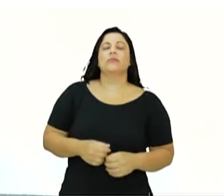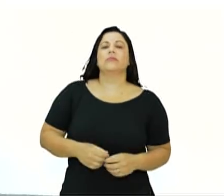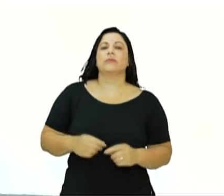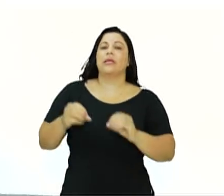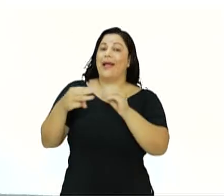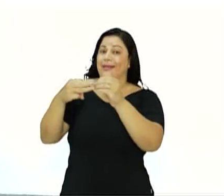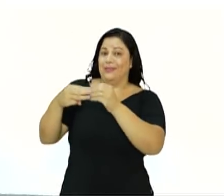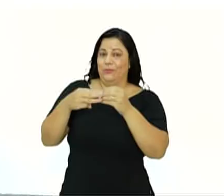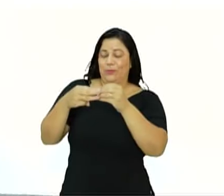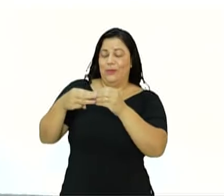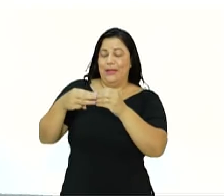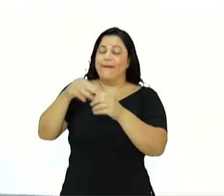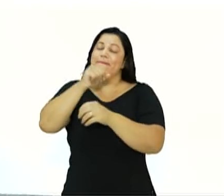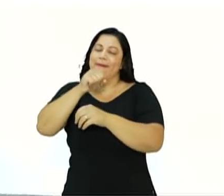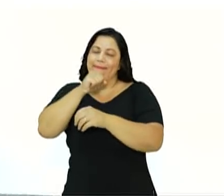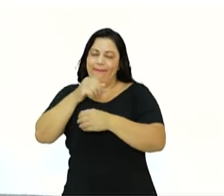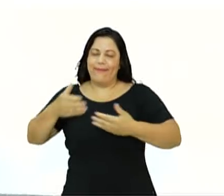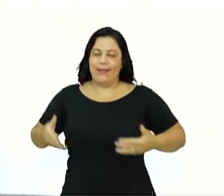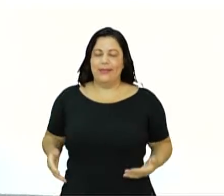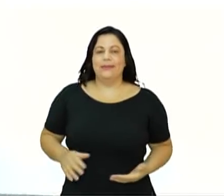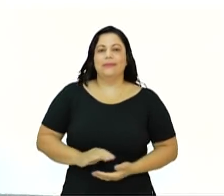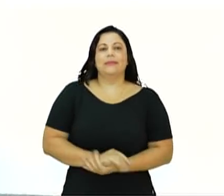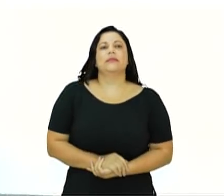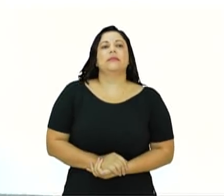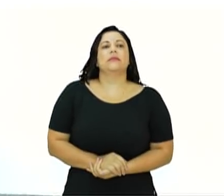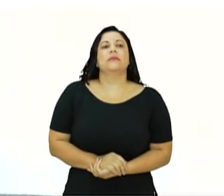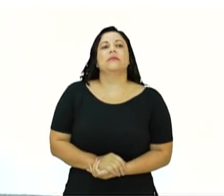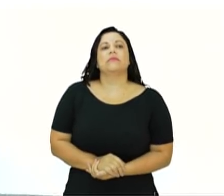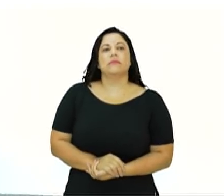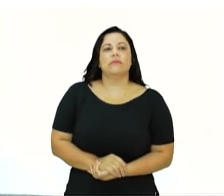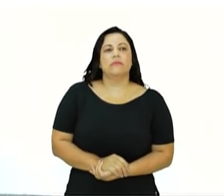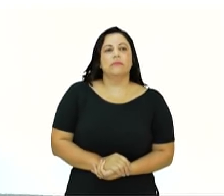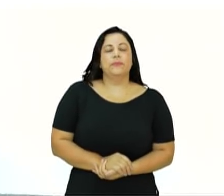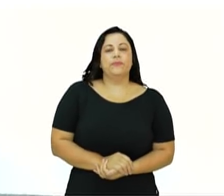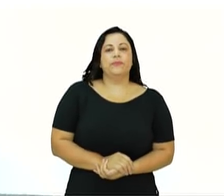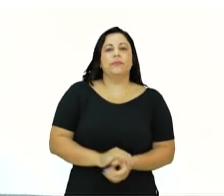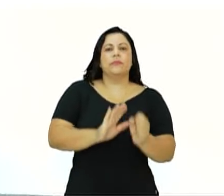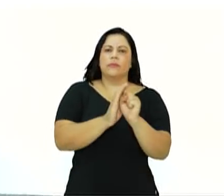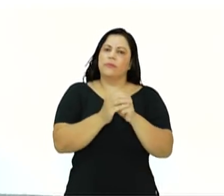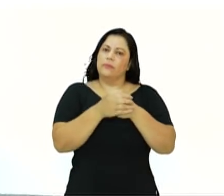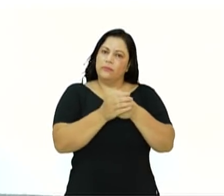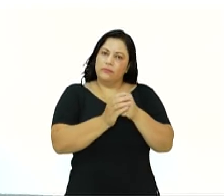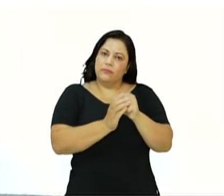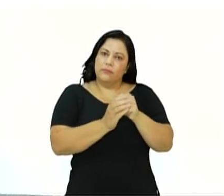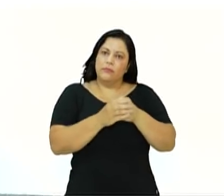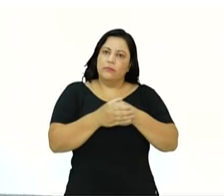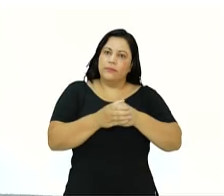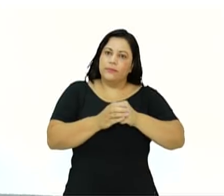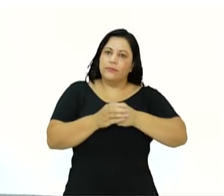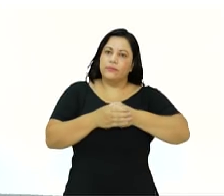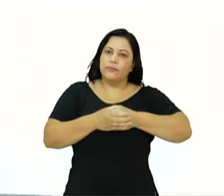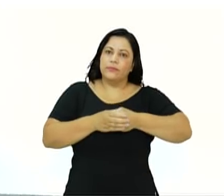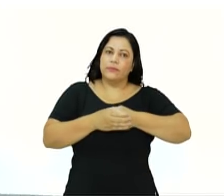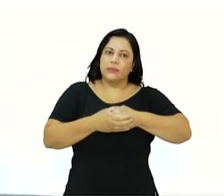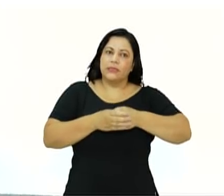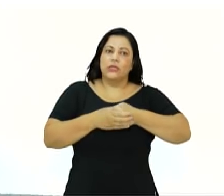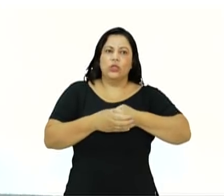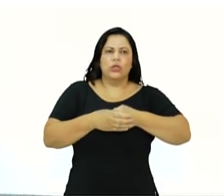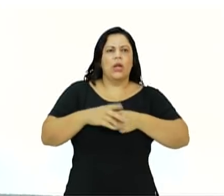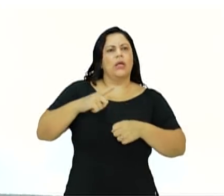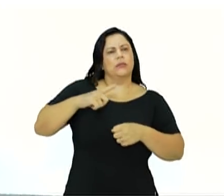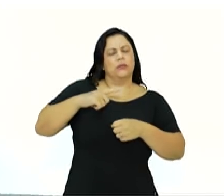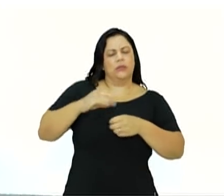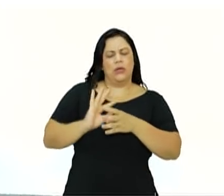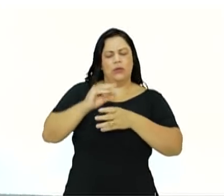Dão origem às células mais velhas ali. A cartilagem presente nesses discos intervertebrais que eu mostrei para